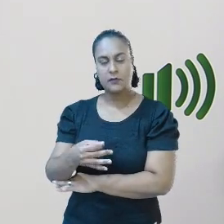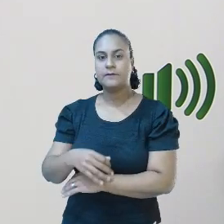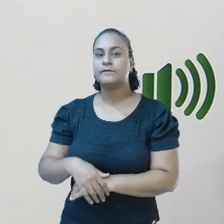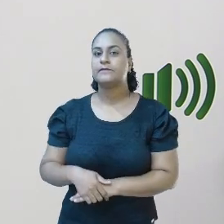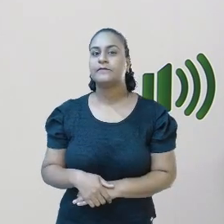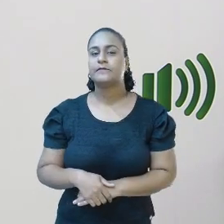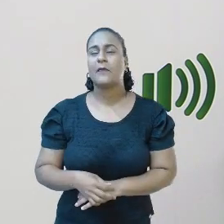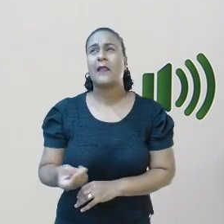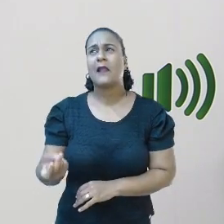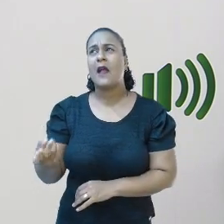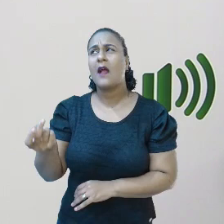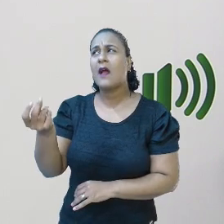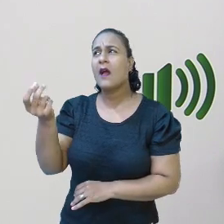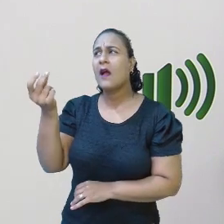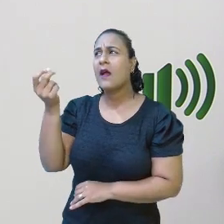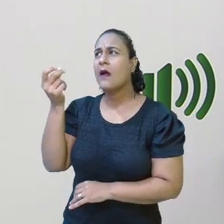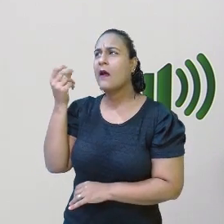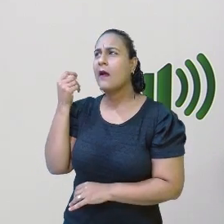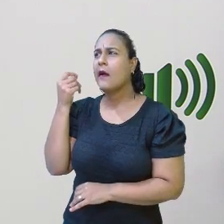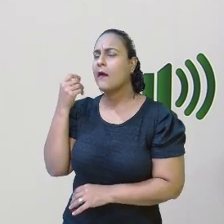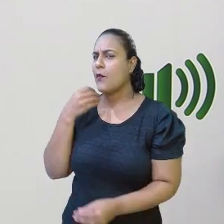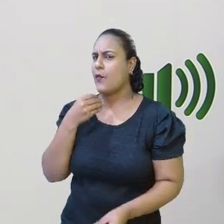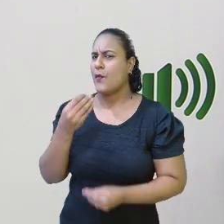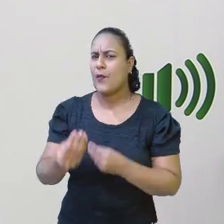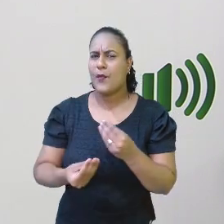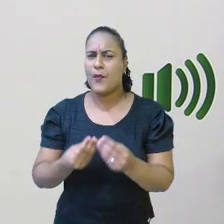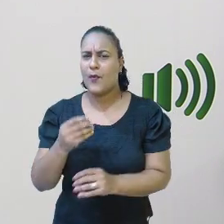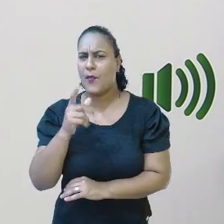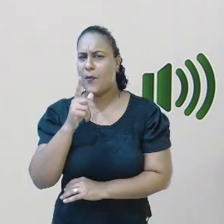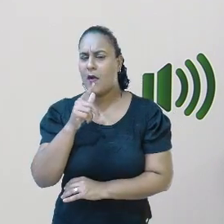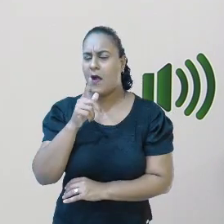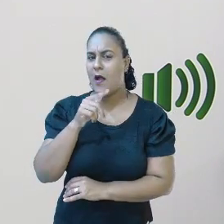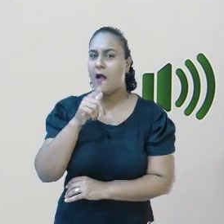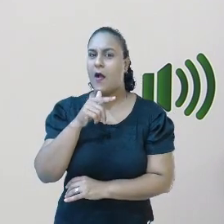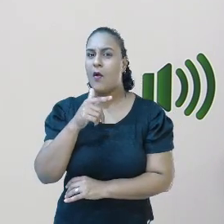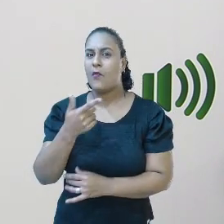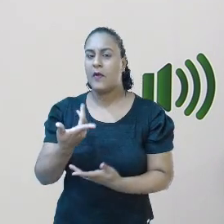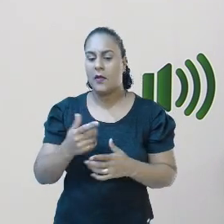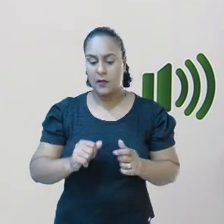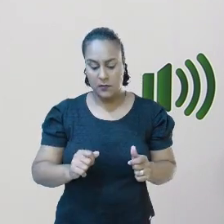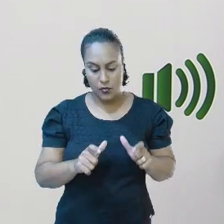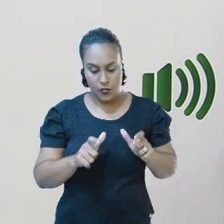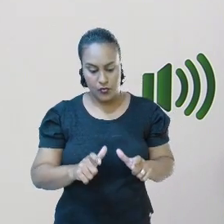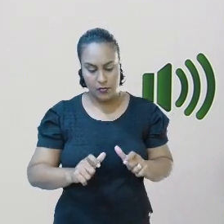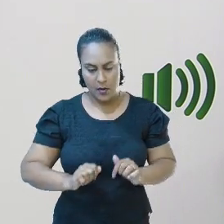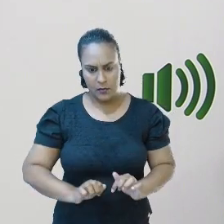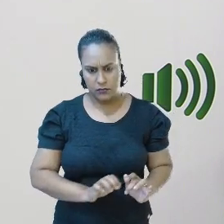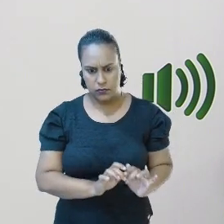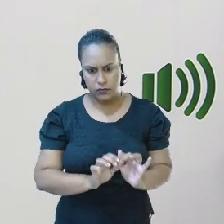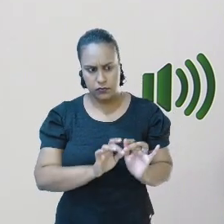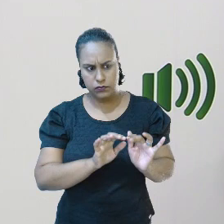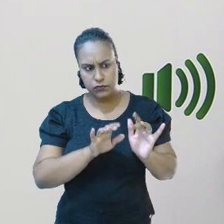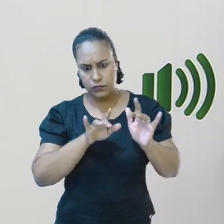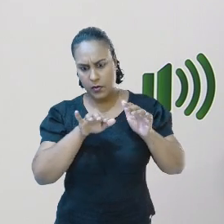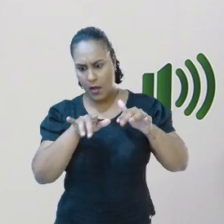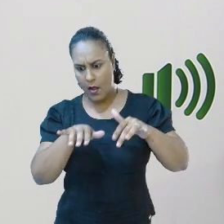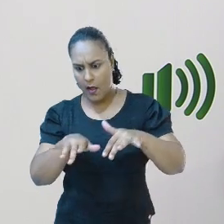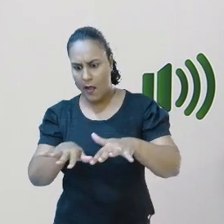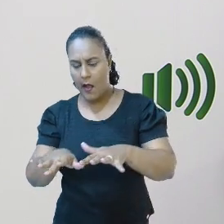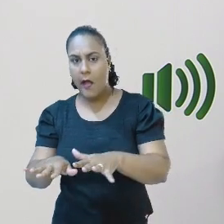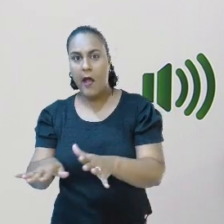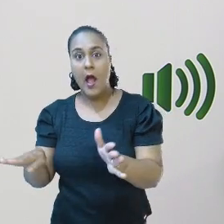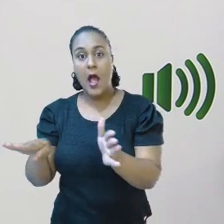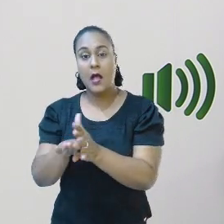do comecinho, como é que a água sai de um determinado espaço e chega nas